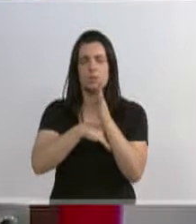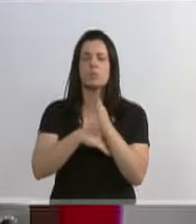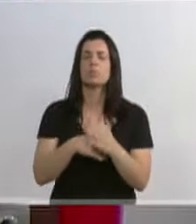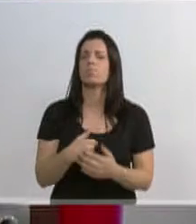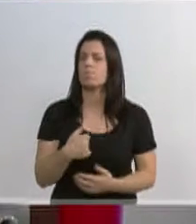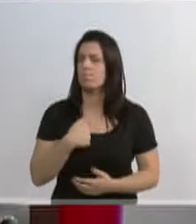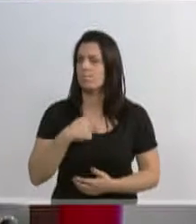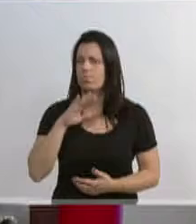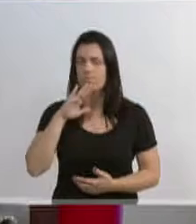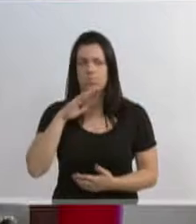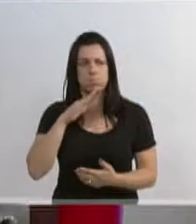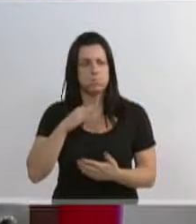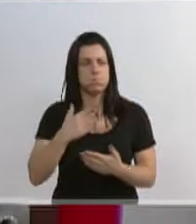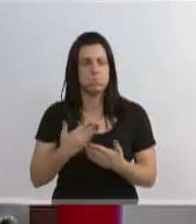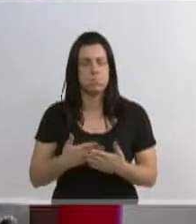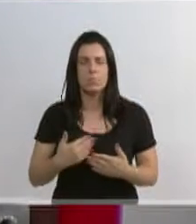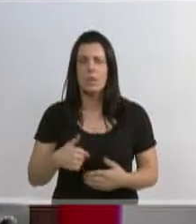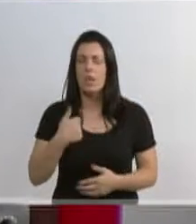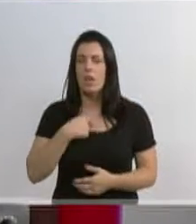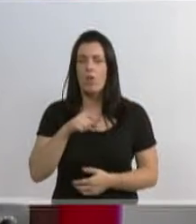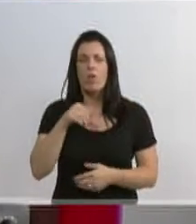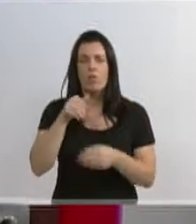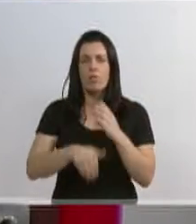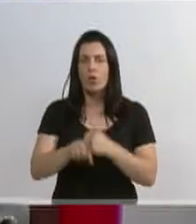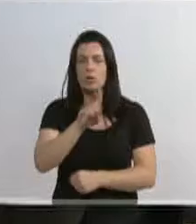inacreditável, senhores. Com certeza o meu voto será não.